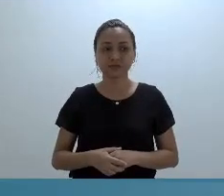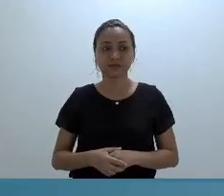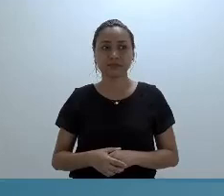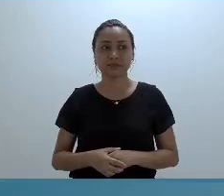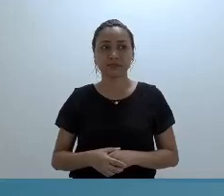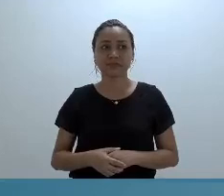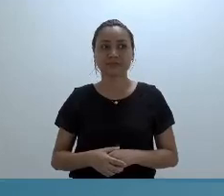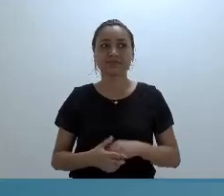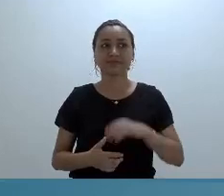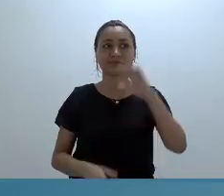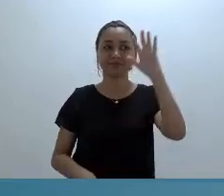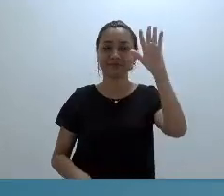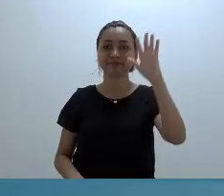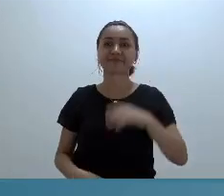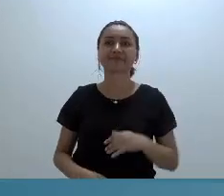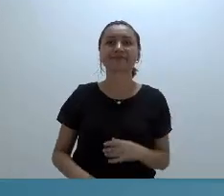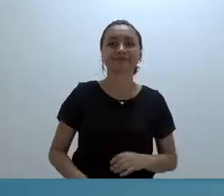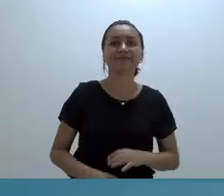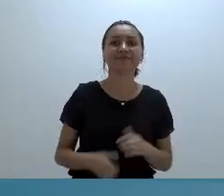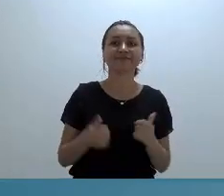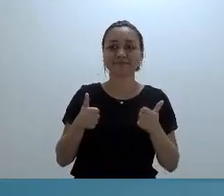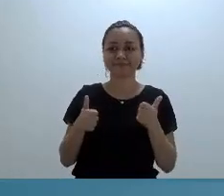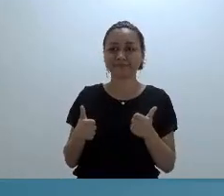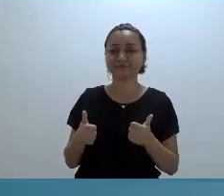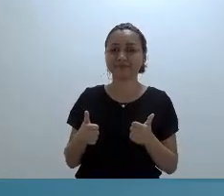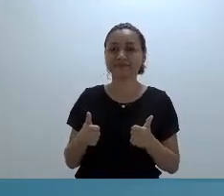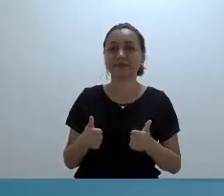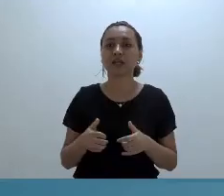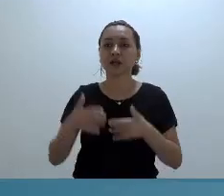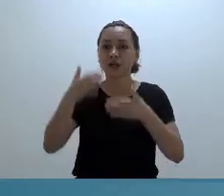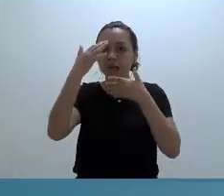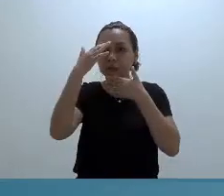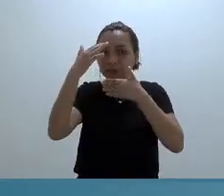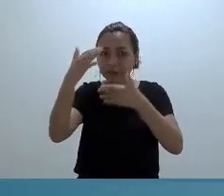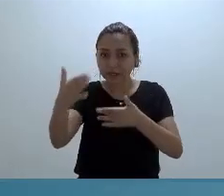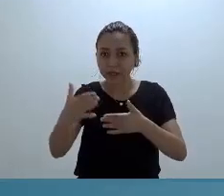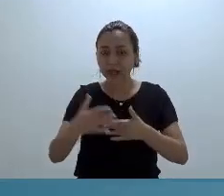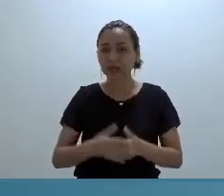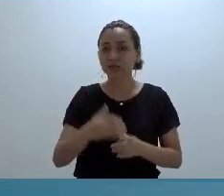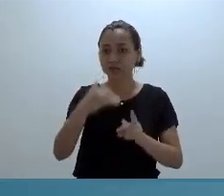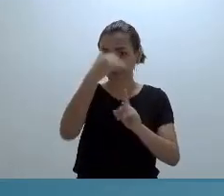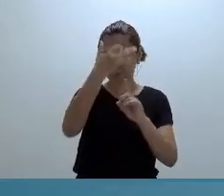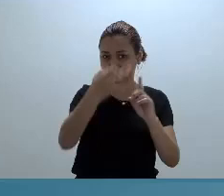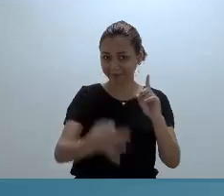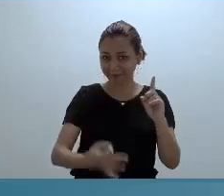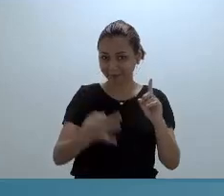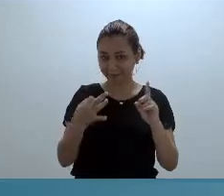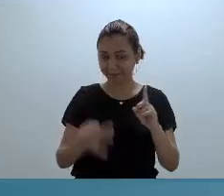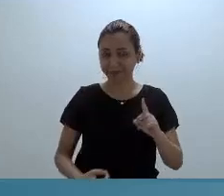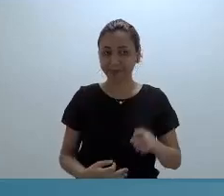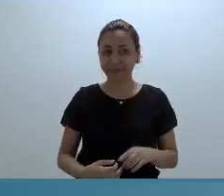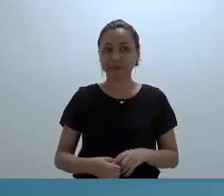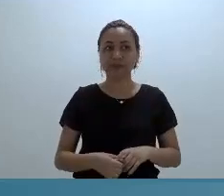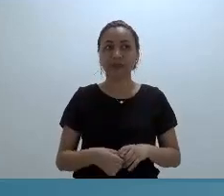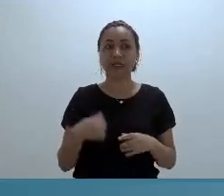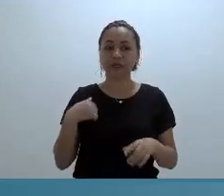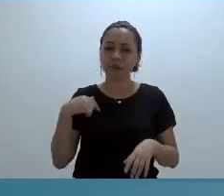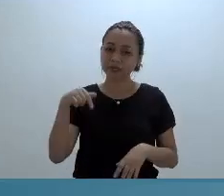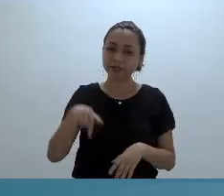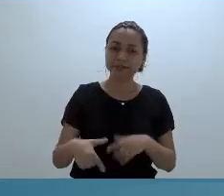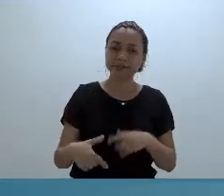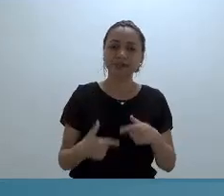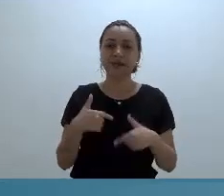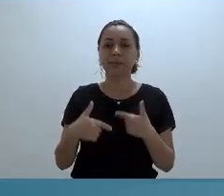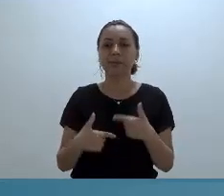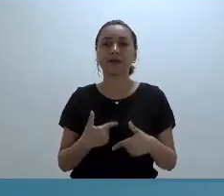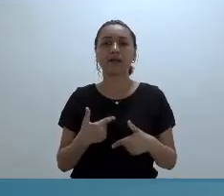Que está aqui, fazendo parte do nosso contado aqui, famosos,